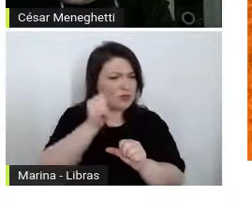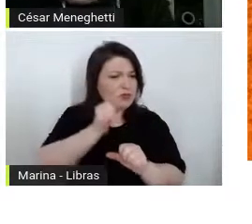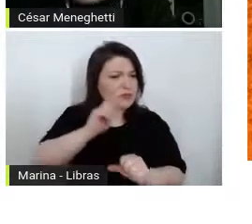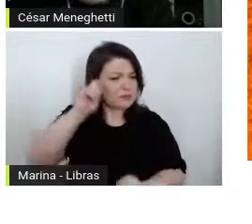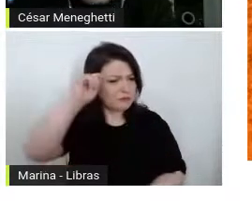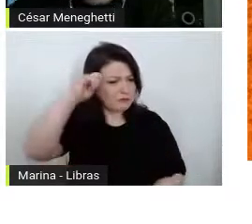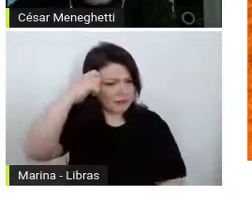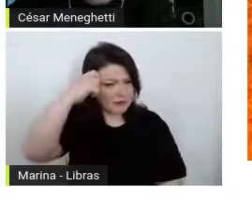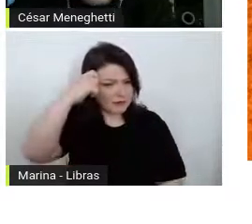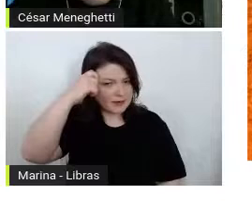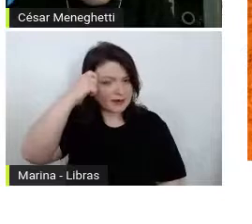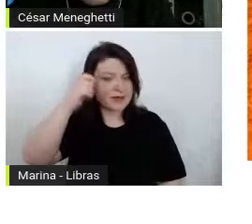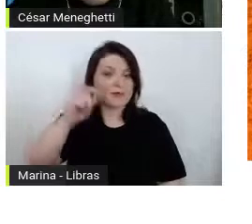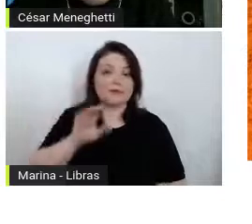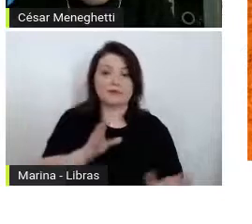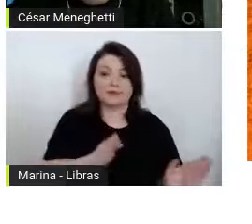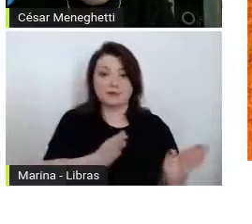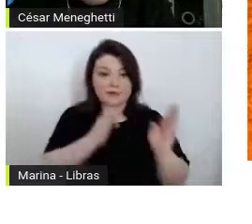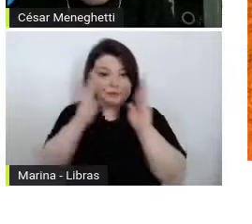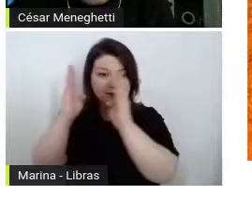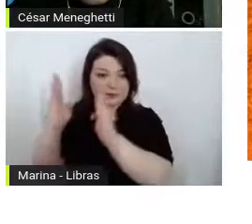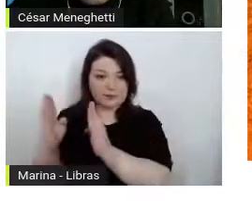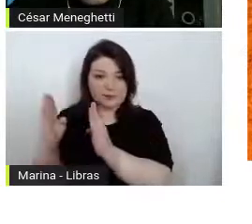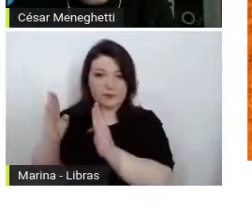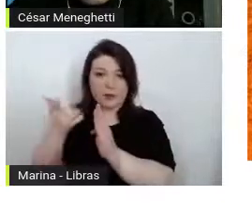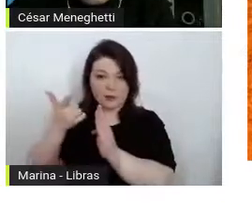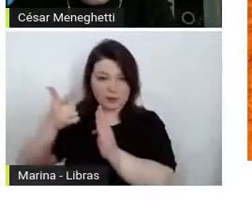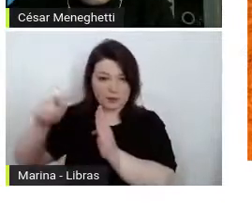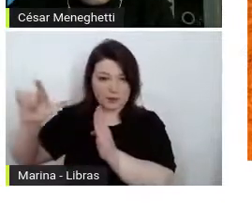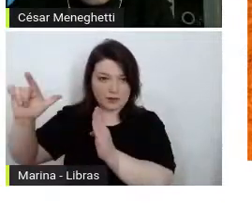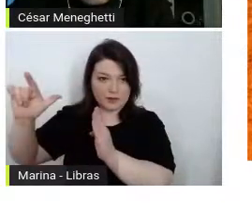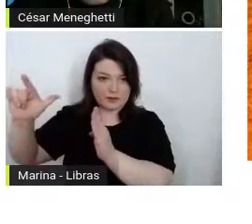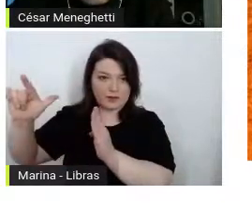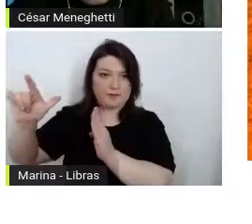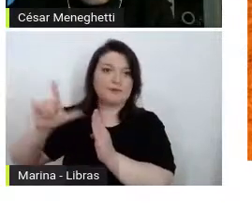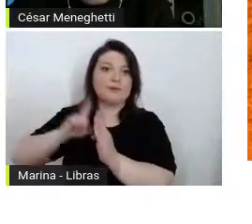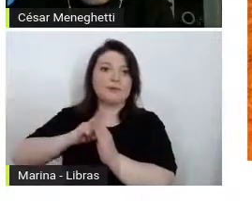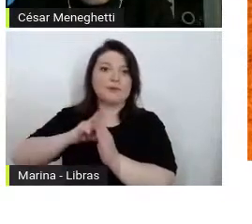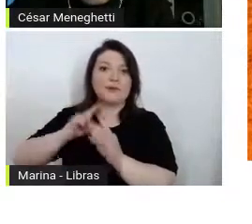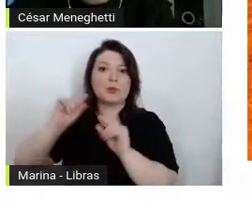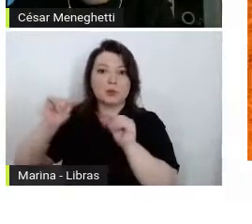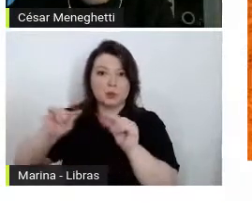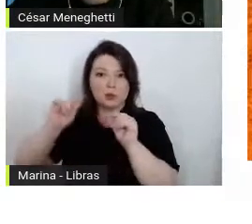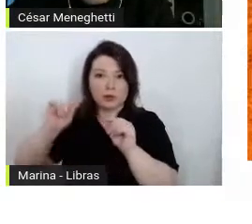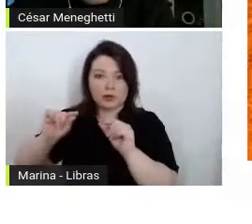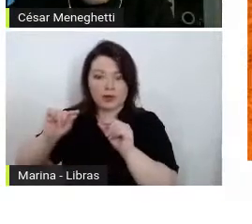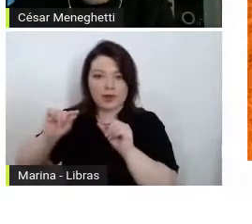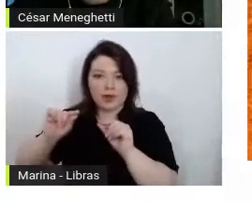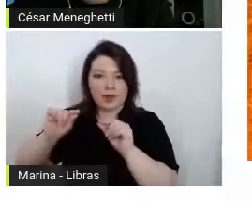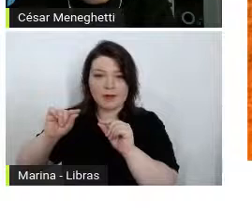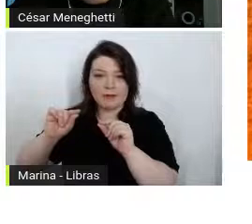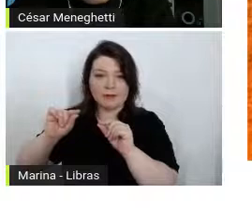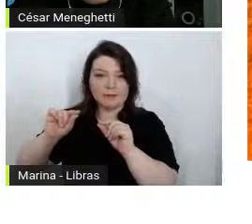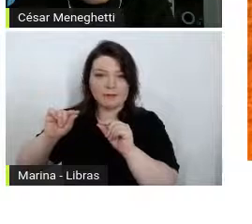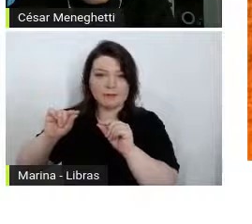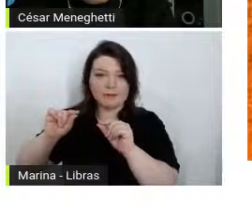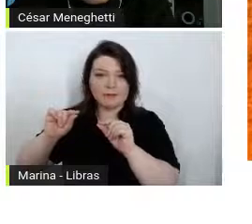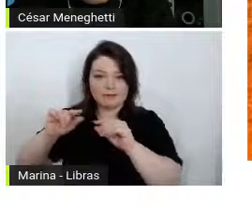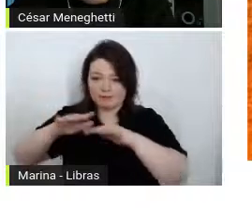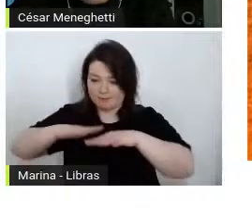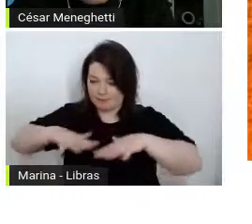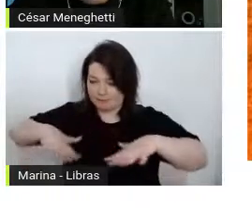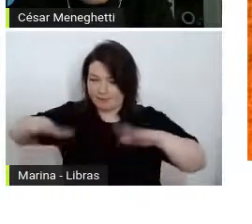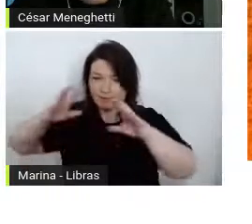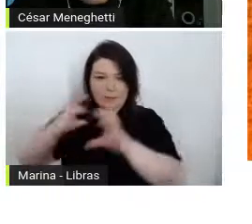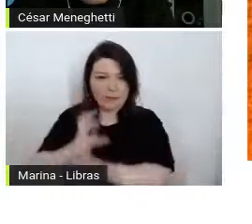explica. E a janela do lado aparecia esse plano, esse